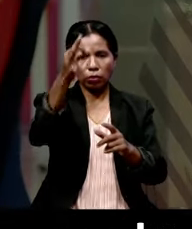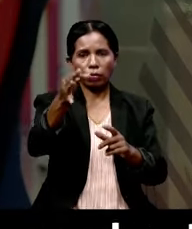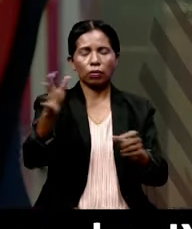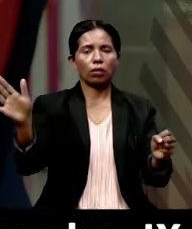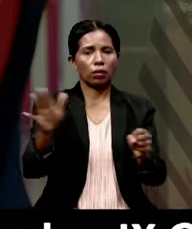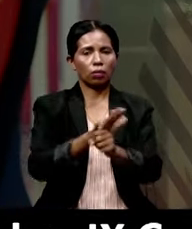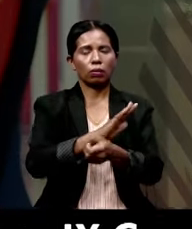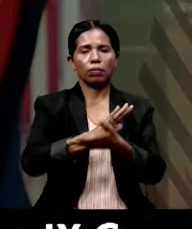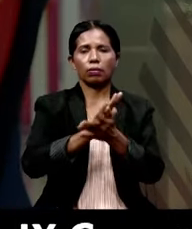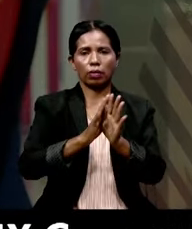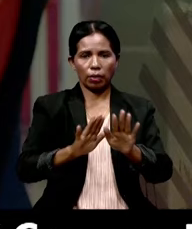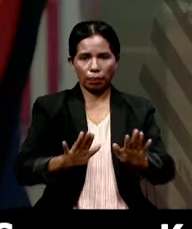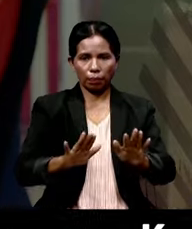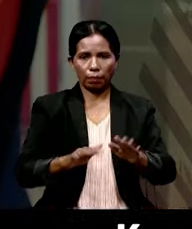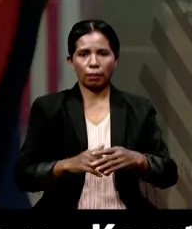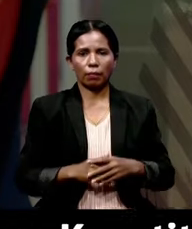Rodame.